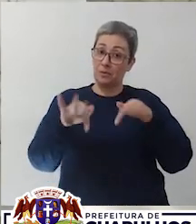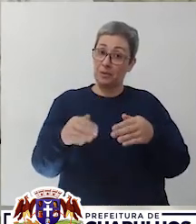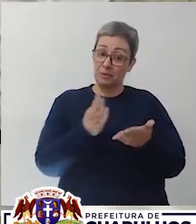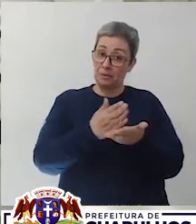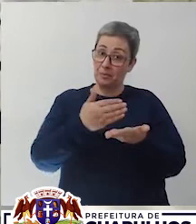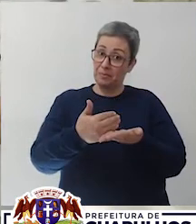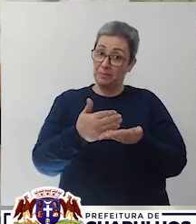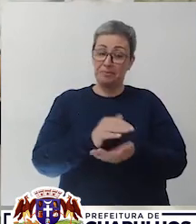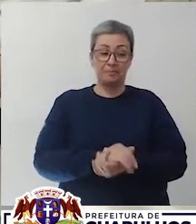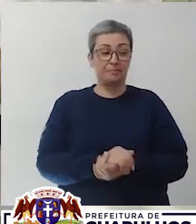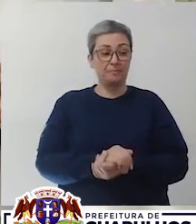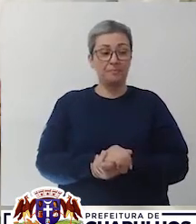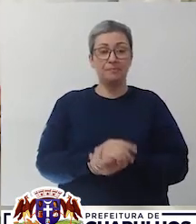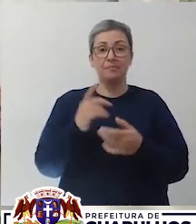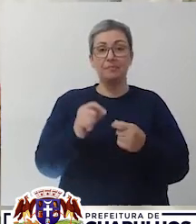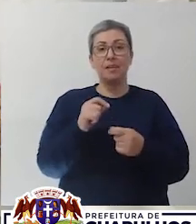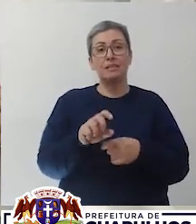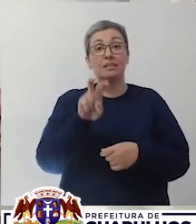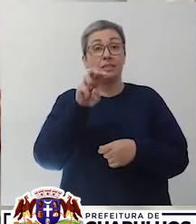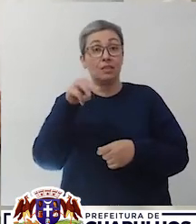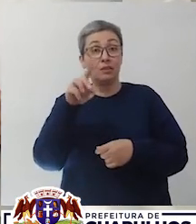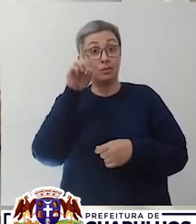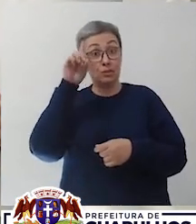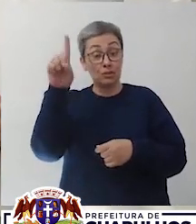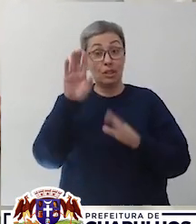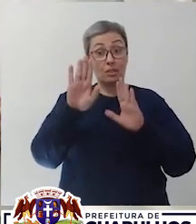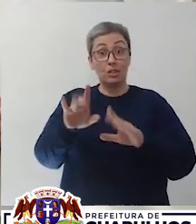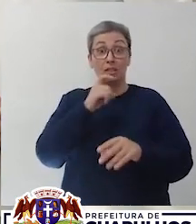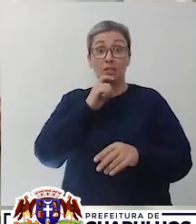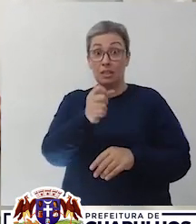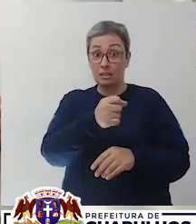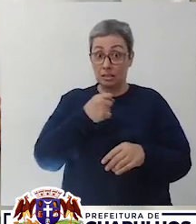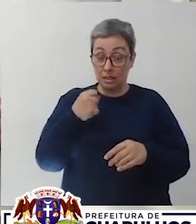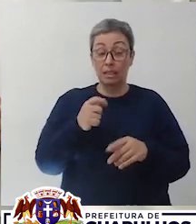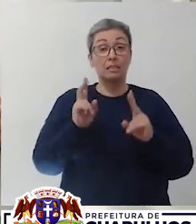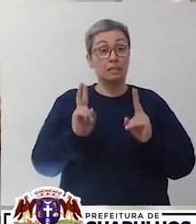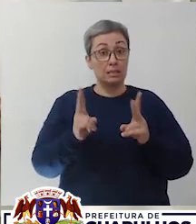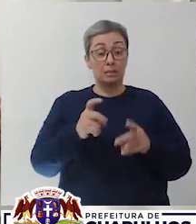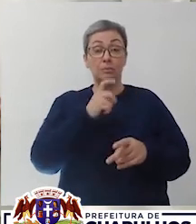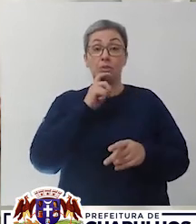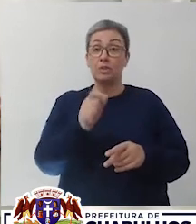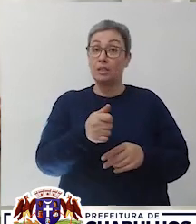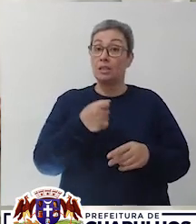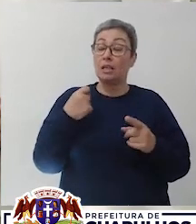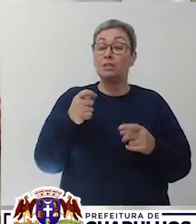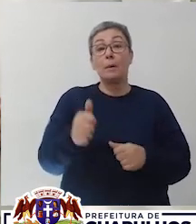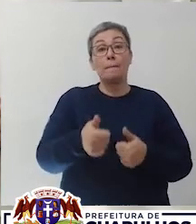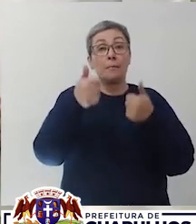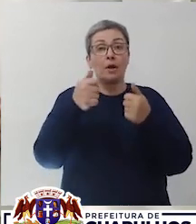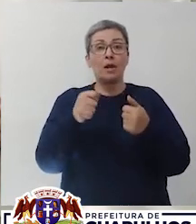E assim finalizamos nosso bolo. Dura 5 dias na geladeira, né? Serve gelado,